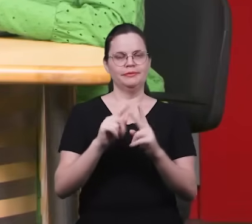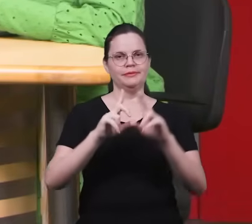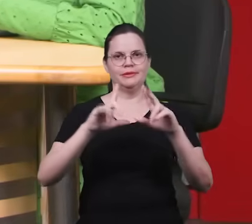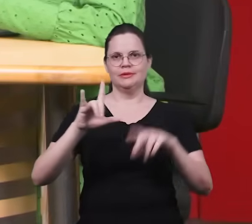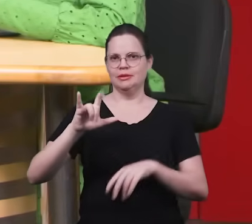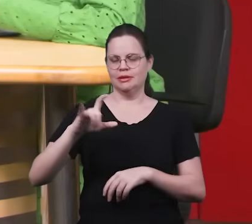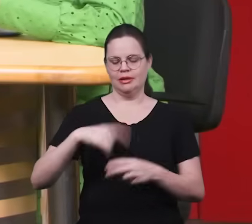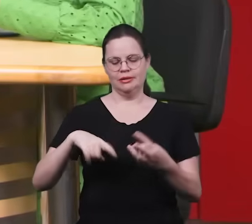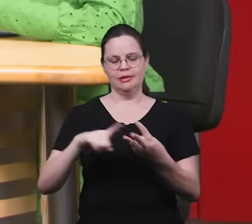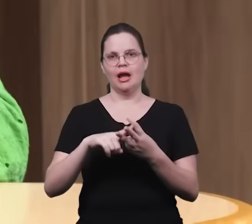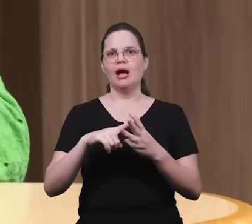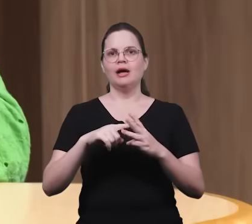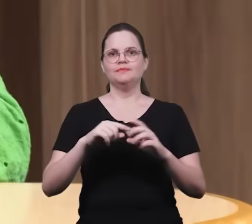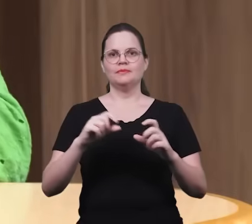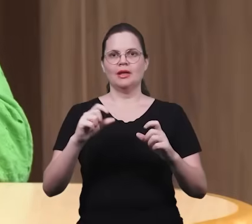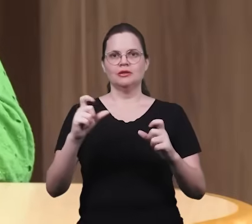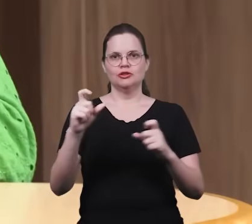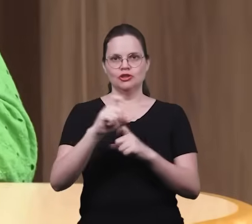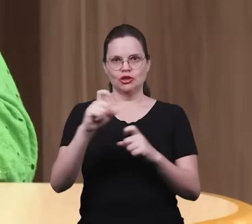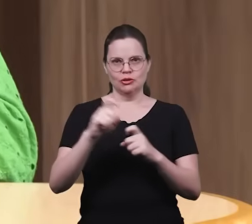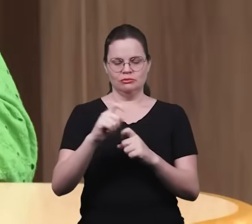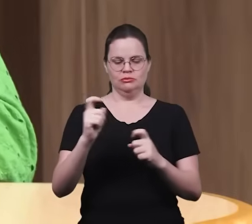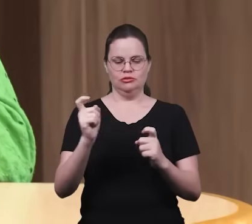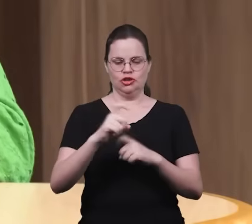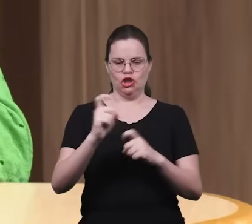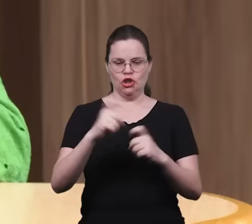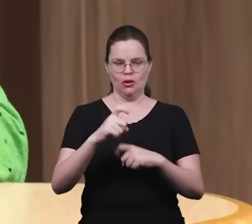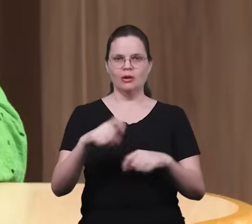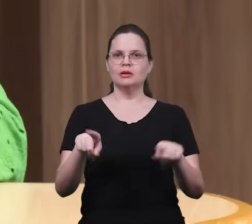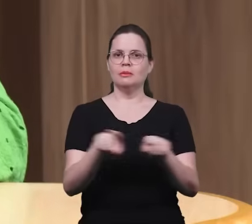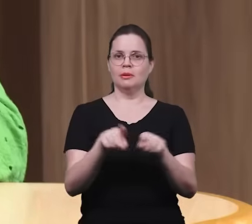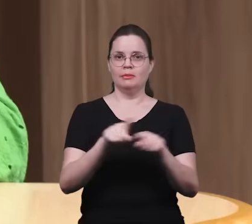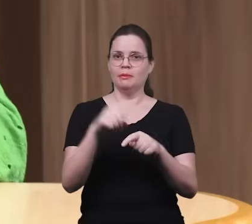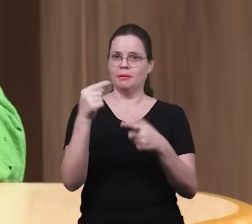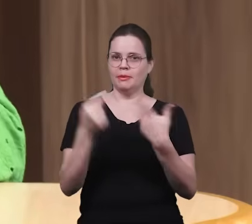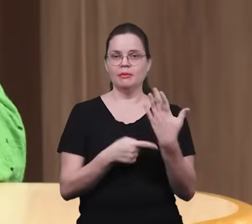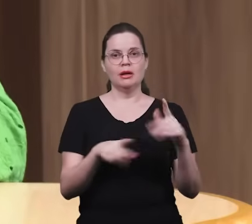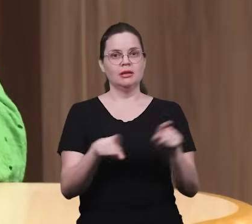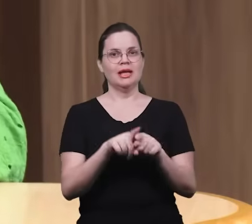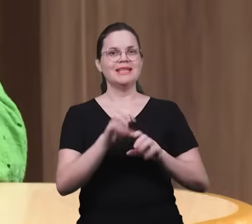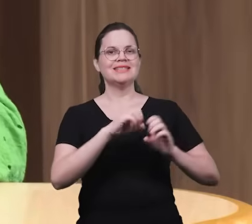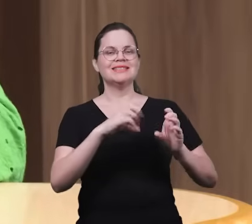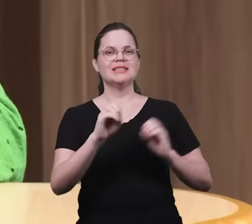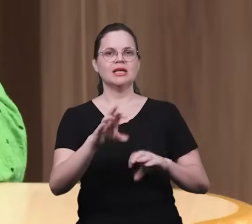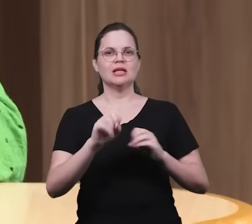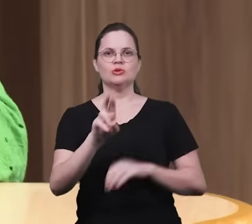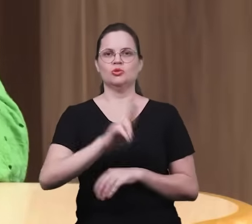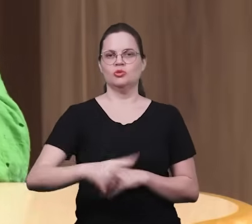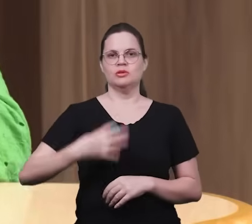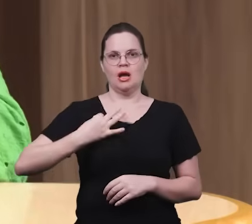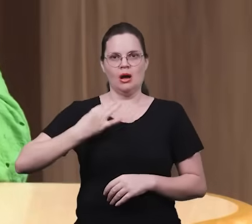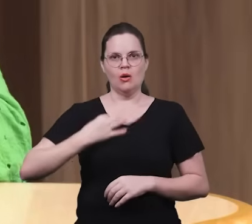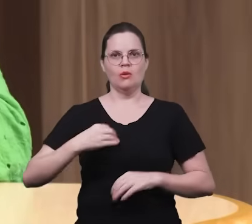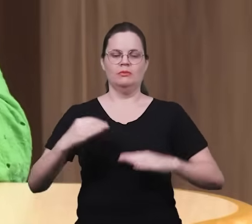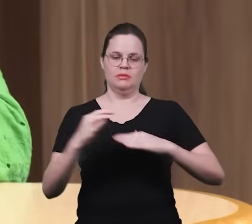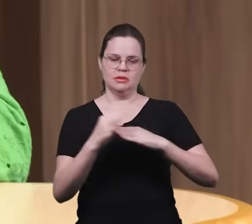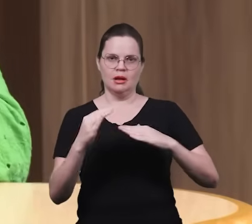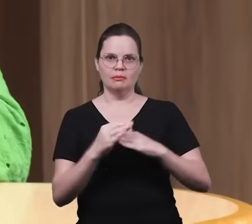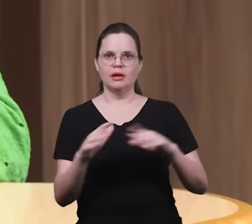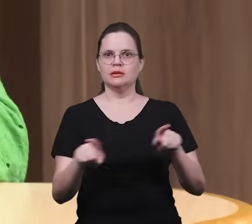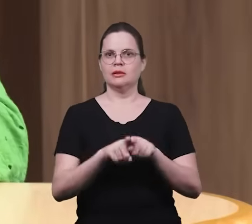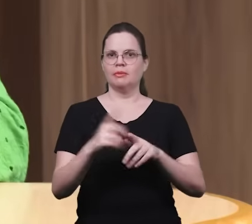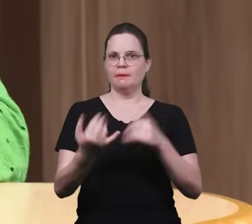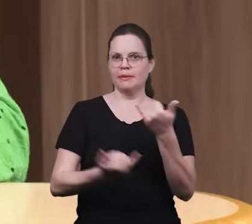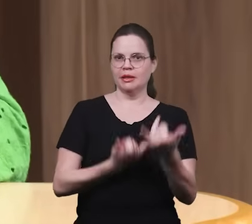no TikTok, ensinando a usar diferentes produtos. Além das roupas, dos sapatos, dos brinquedos, também dos alimentos,